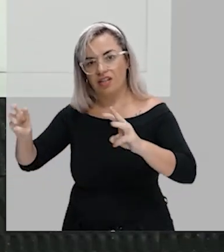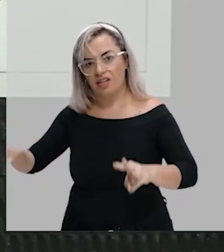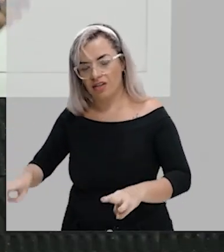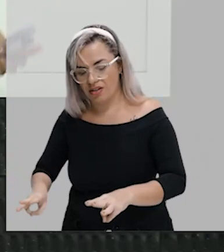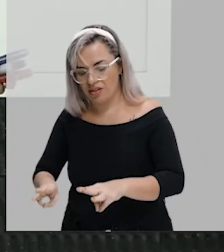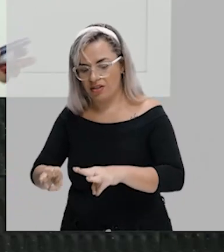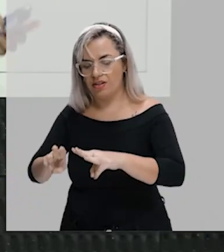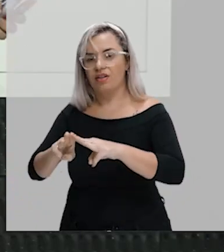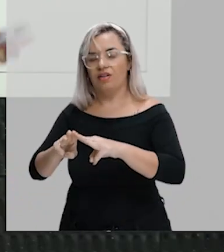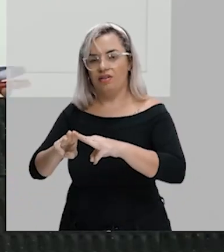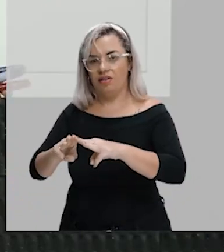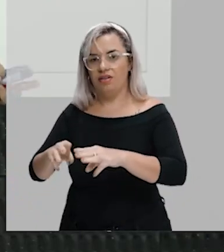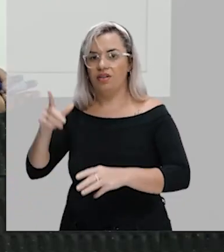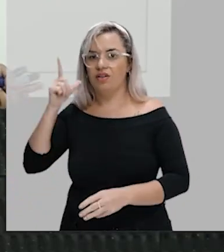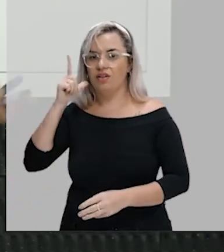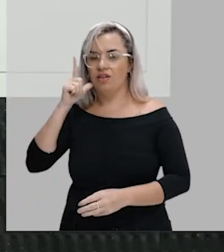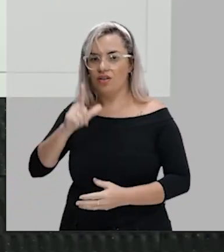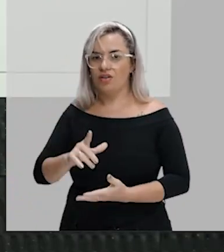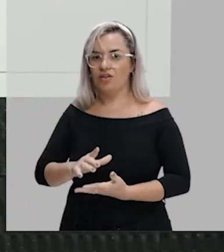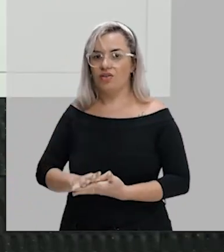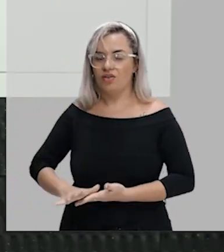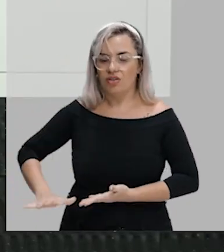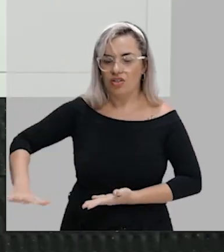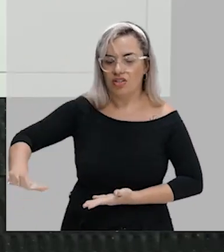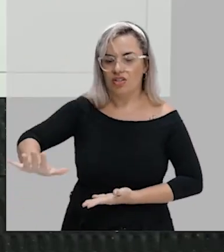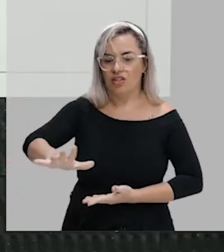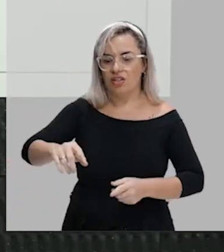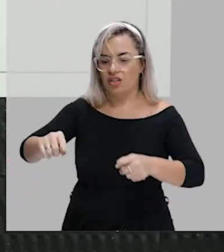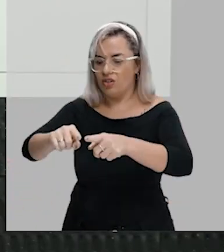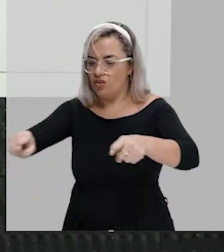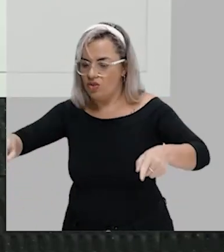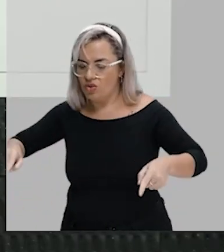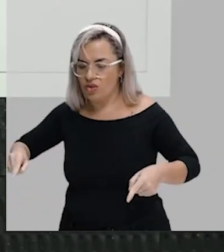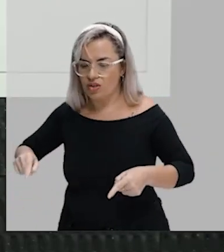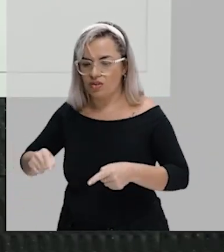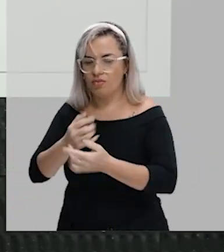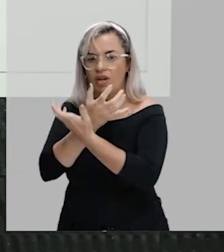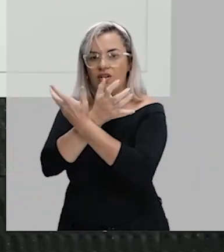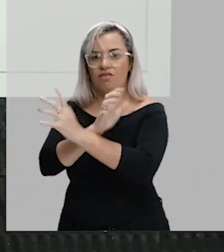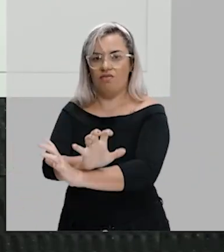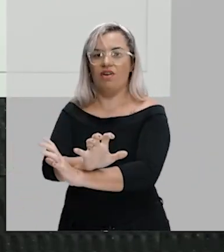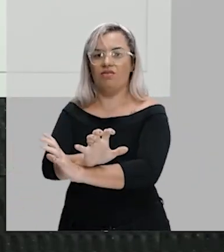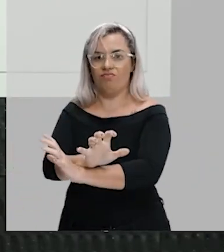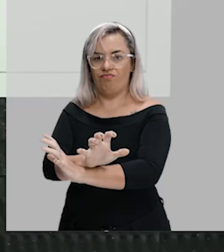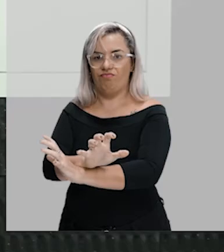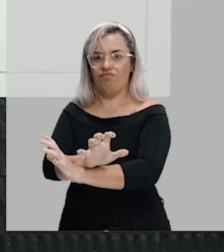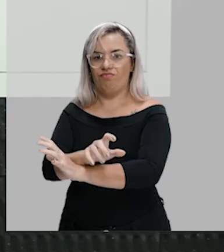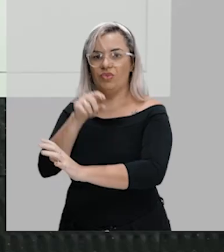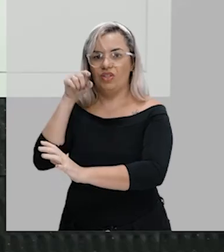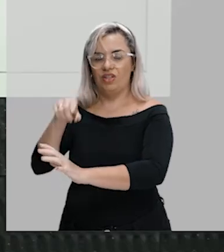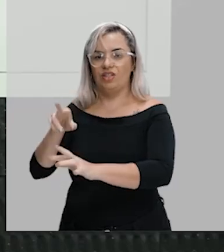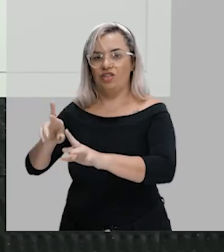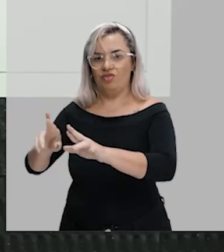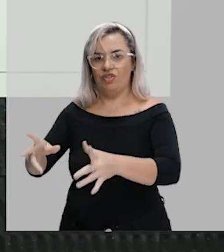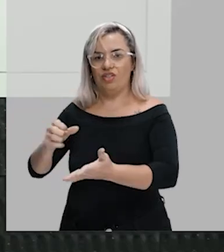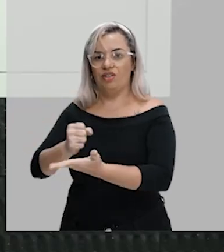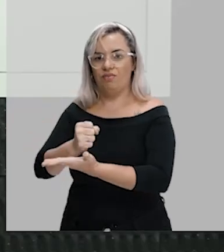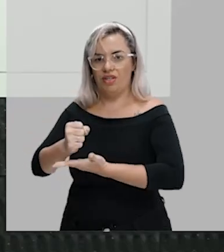ela consegue se propagar no vácuo. Ok? Então essa é a diferença básica. Tá